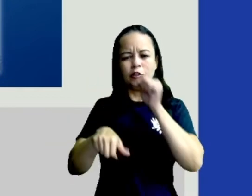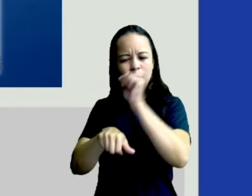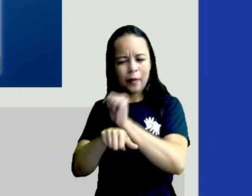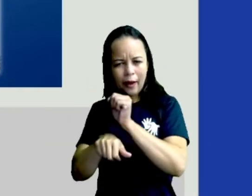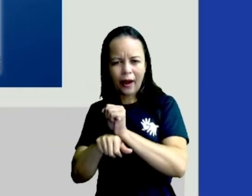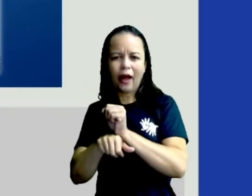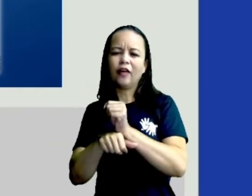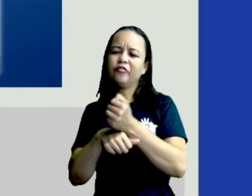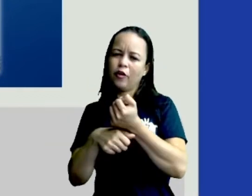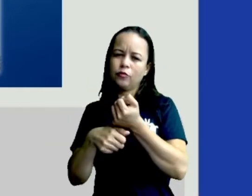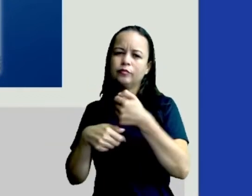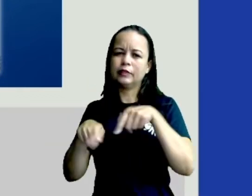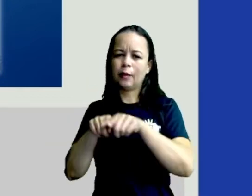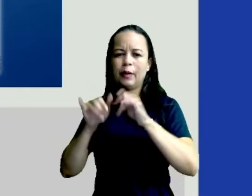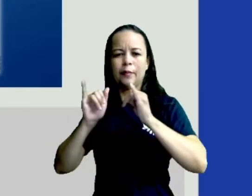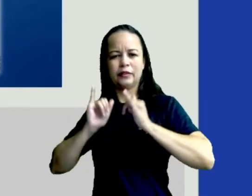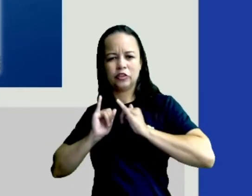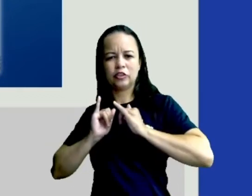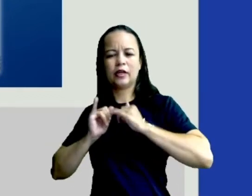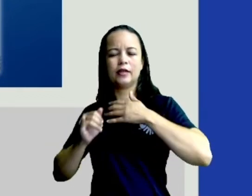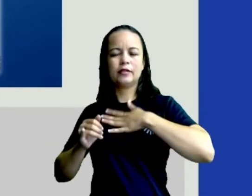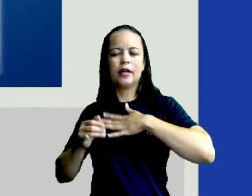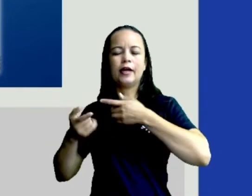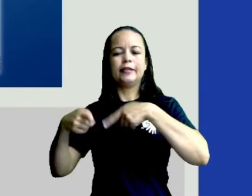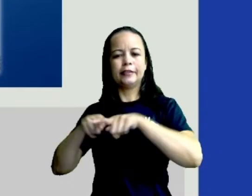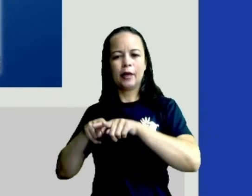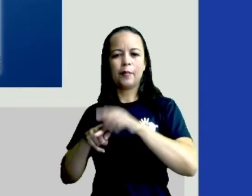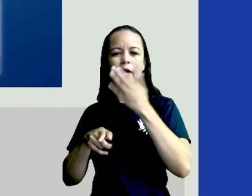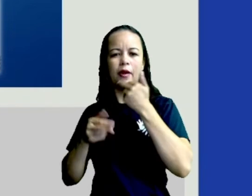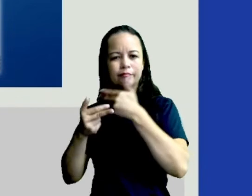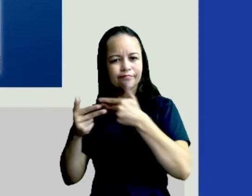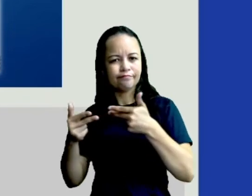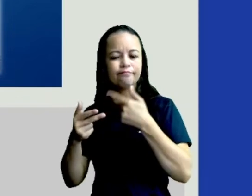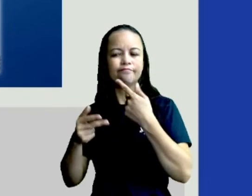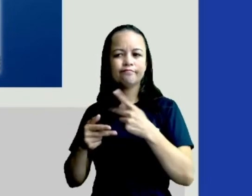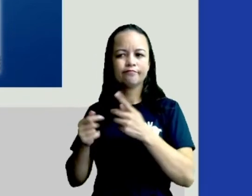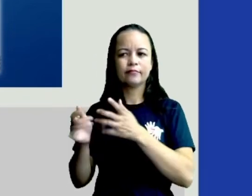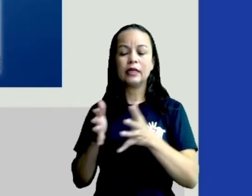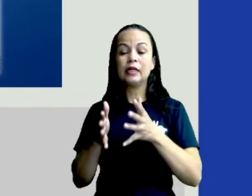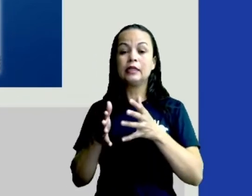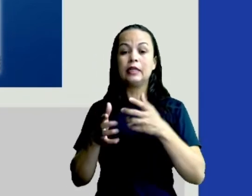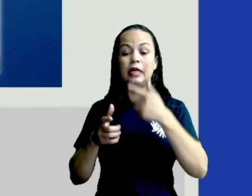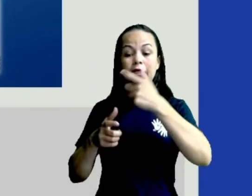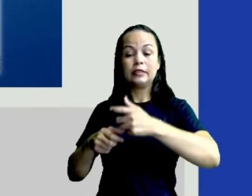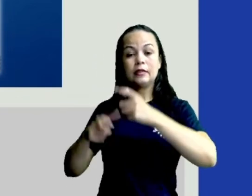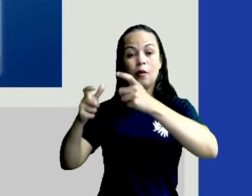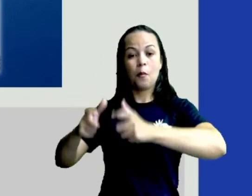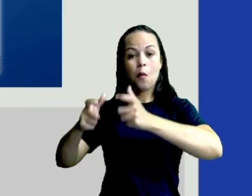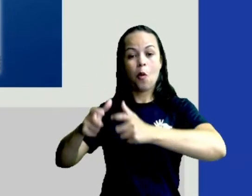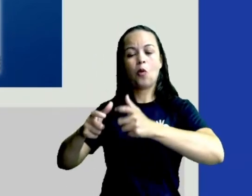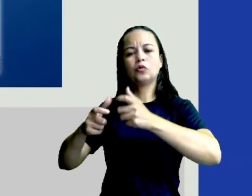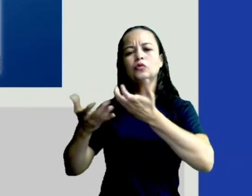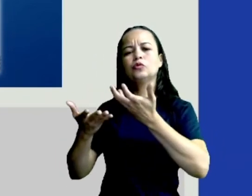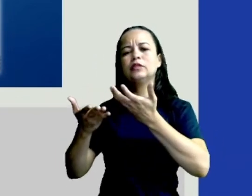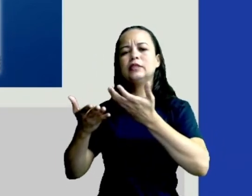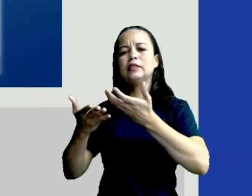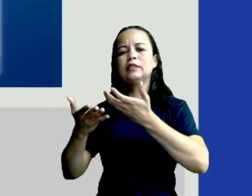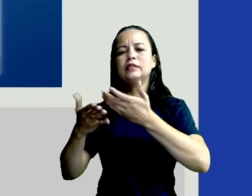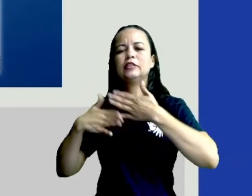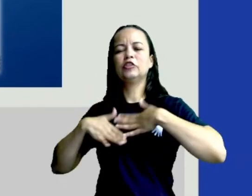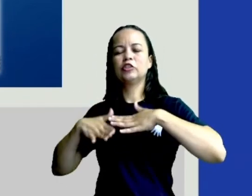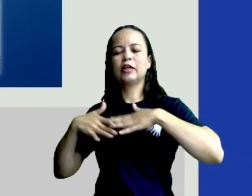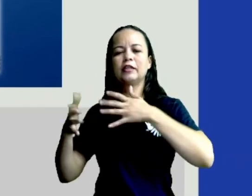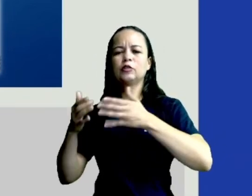também. Olha aí, outro ponto, ó. Nesses pontos de descanso, casas pequenas